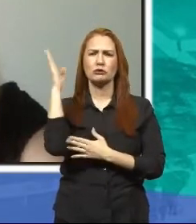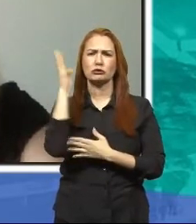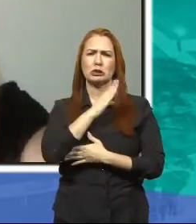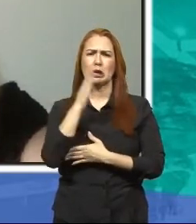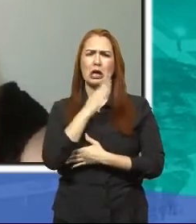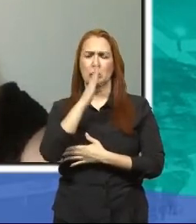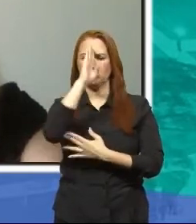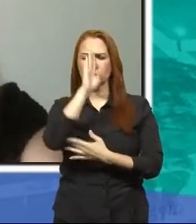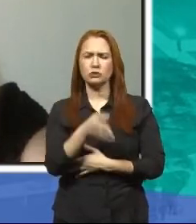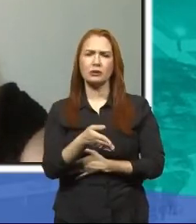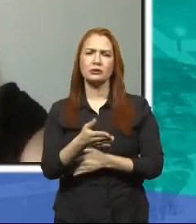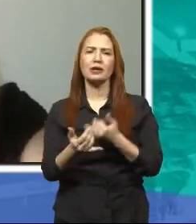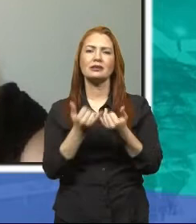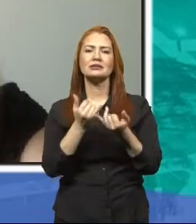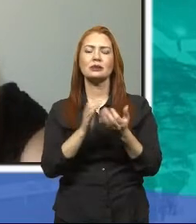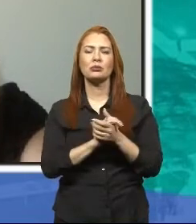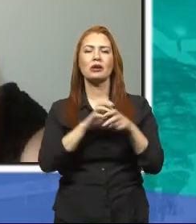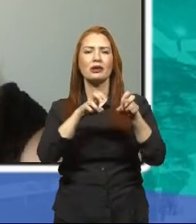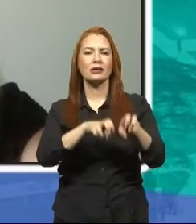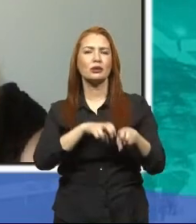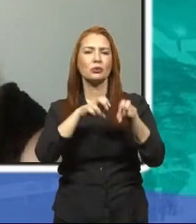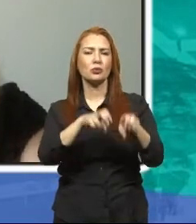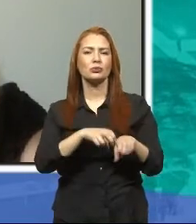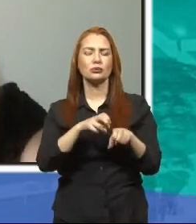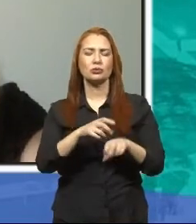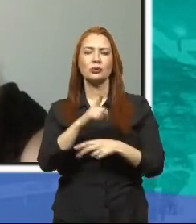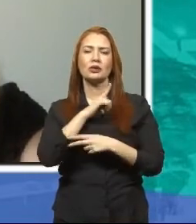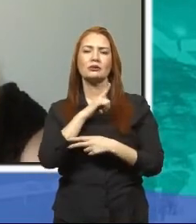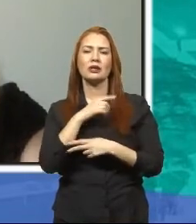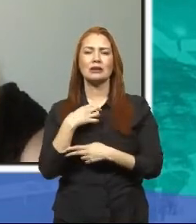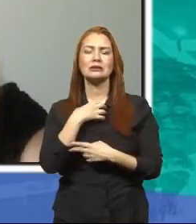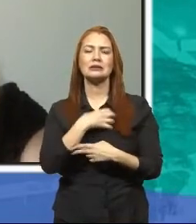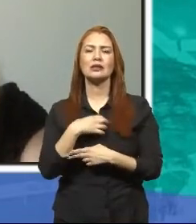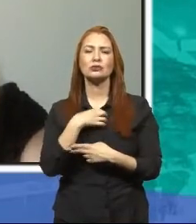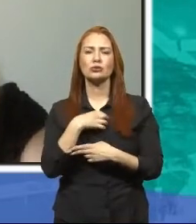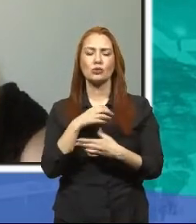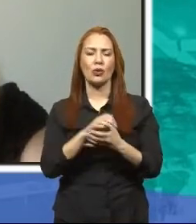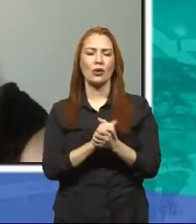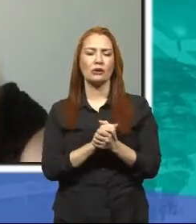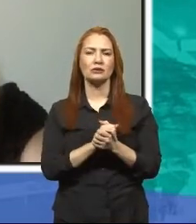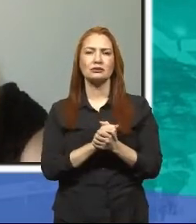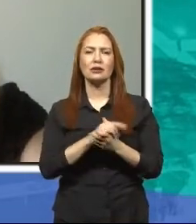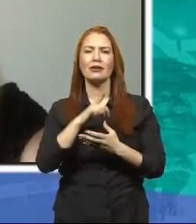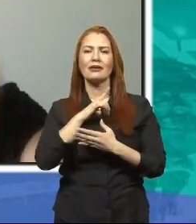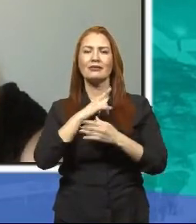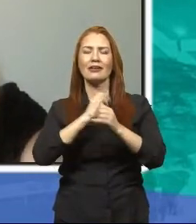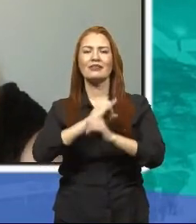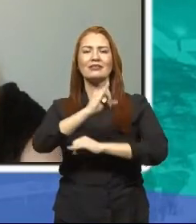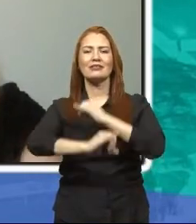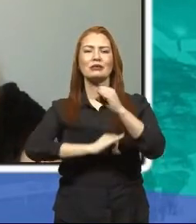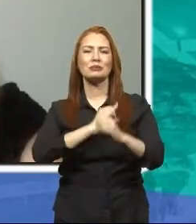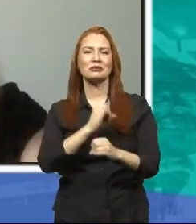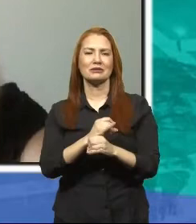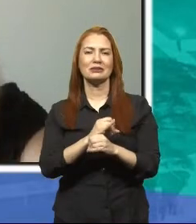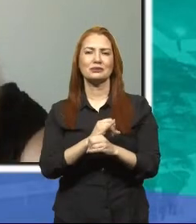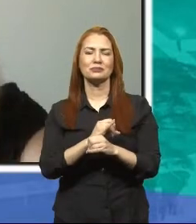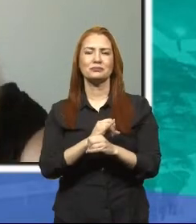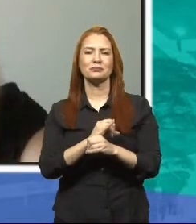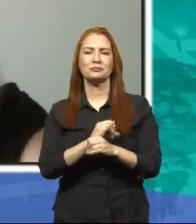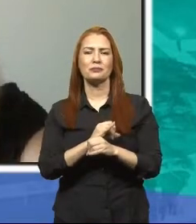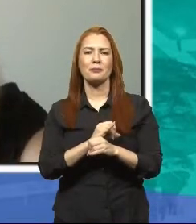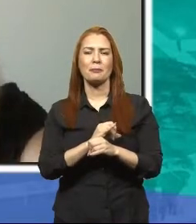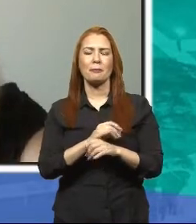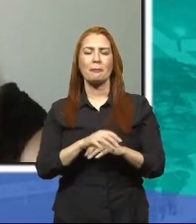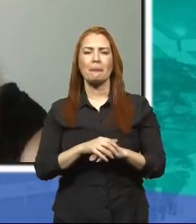não precisa, por exemplo, na área agrícola, nós vamos usar sensores espalhados com dispositivos que transmitem em muito baixa potência, poucos bytes